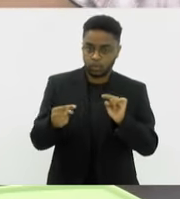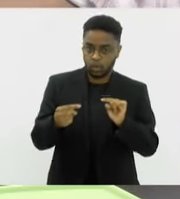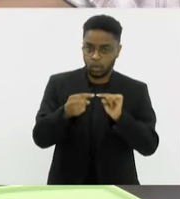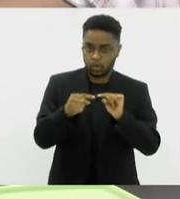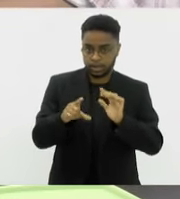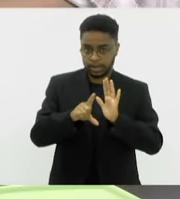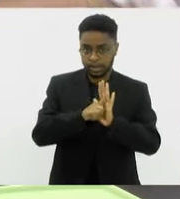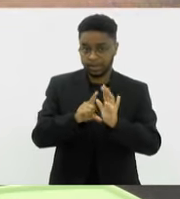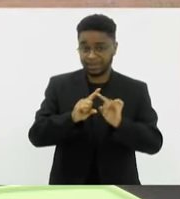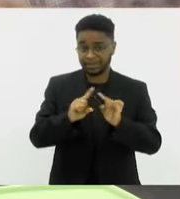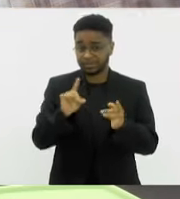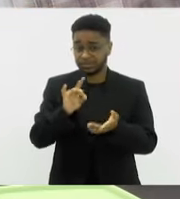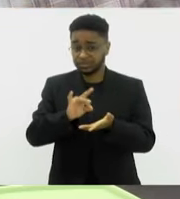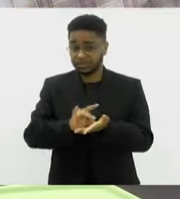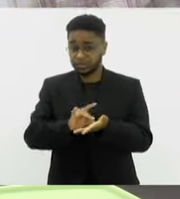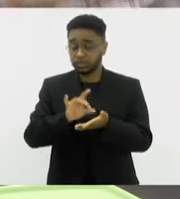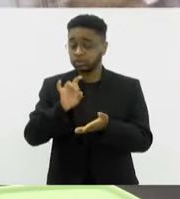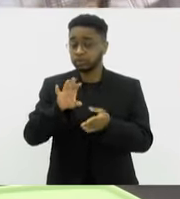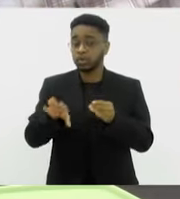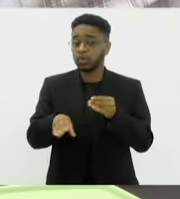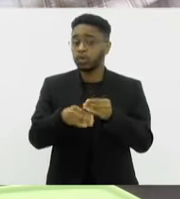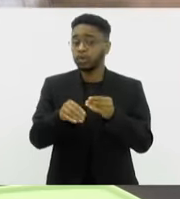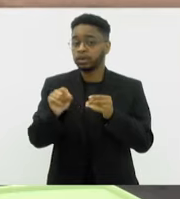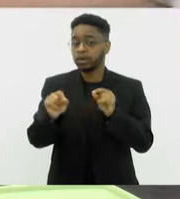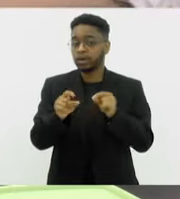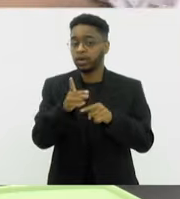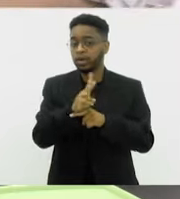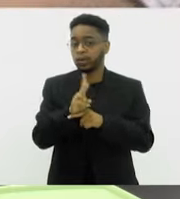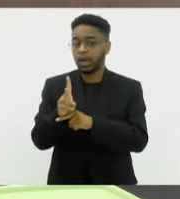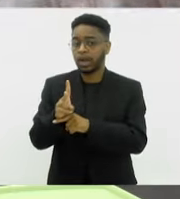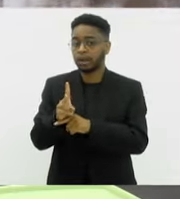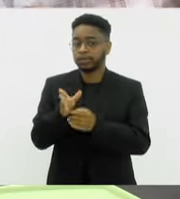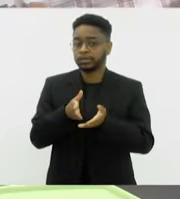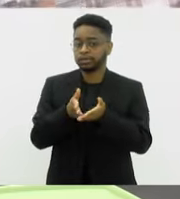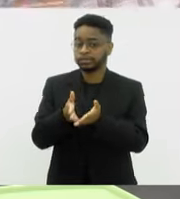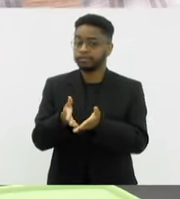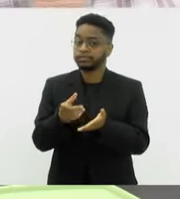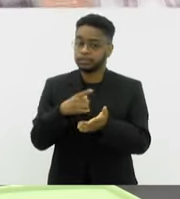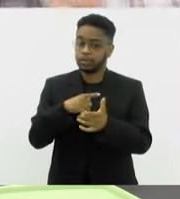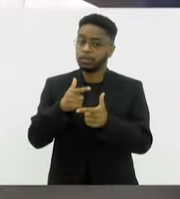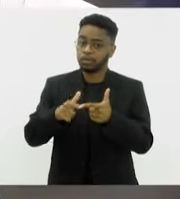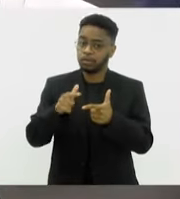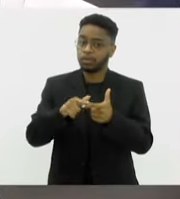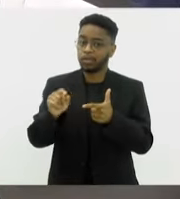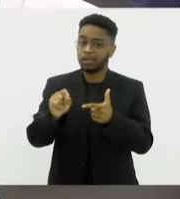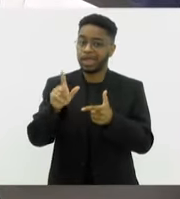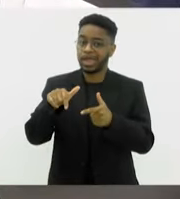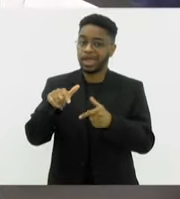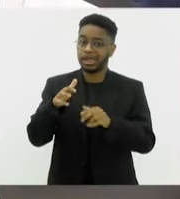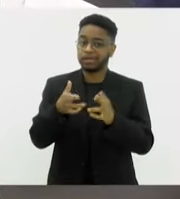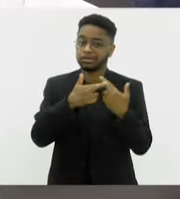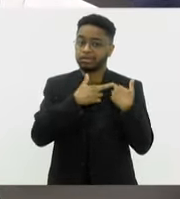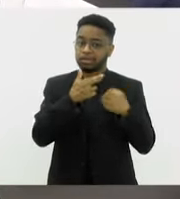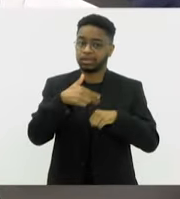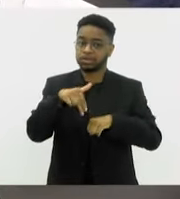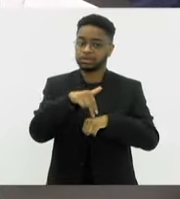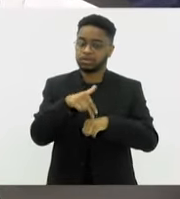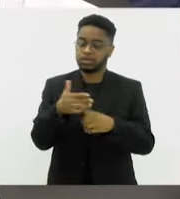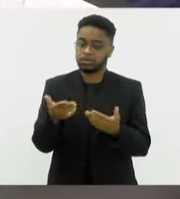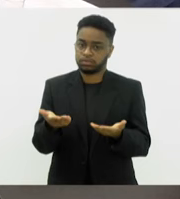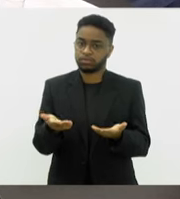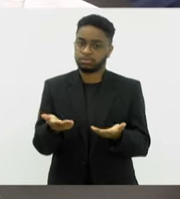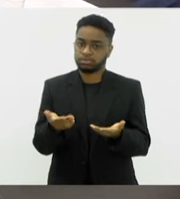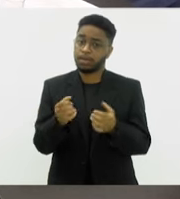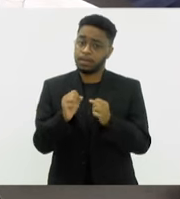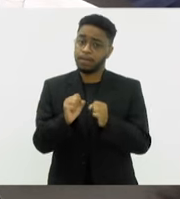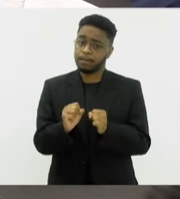verdade, só inclui guarda portuário. Tá, mas aí tem esse problema, guarda portuário é União. É União. Não, mas a gente